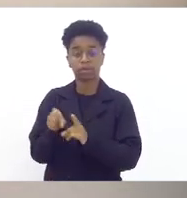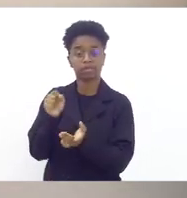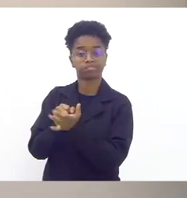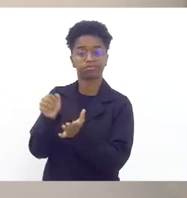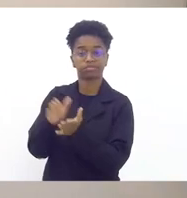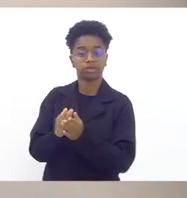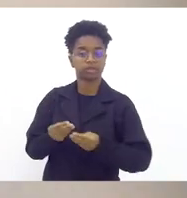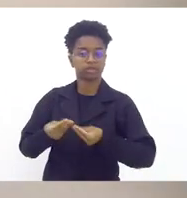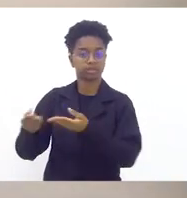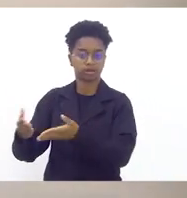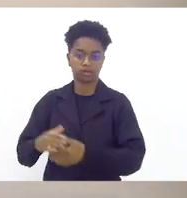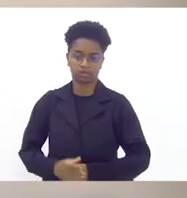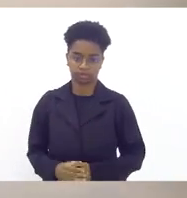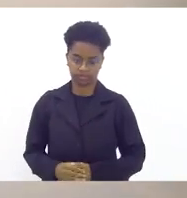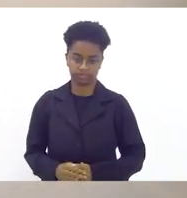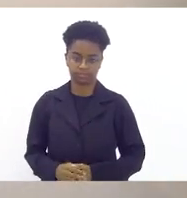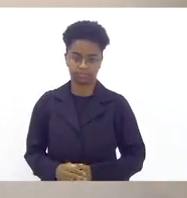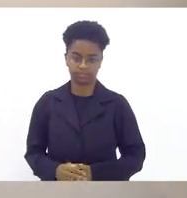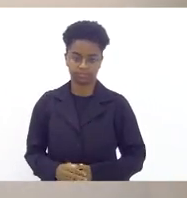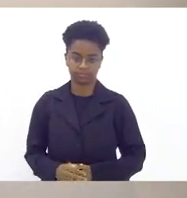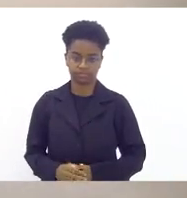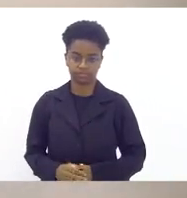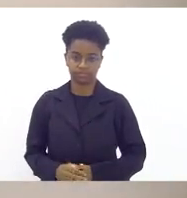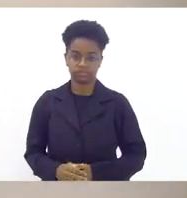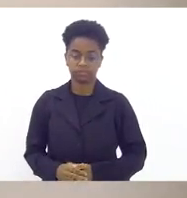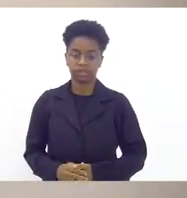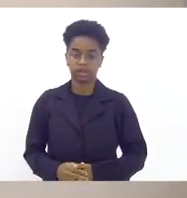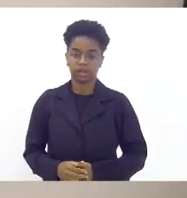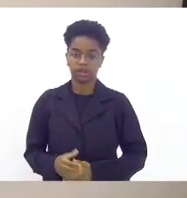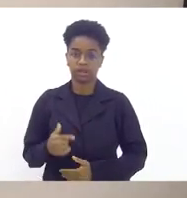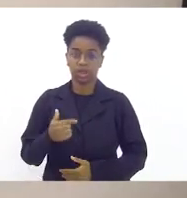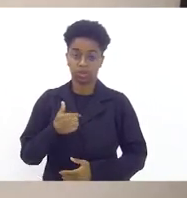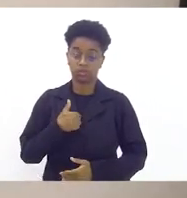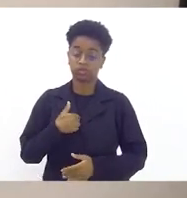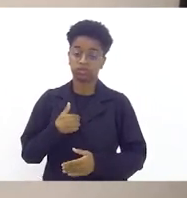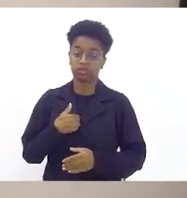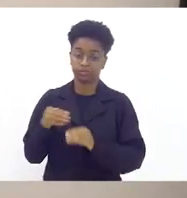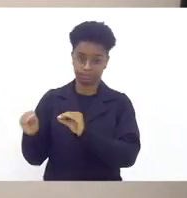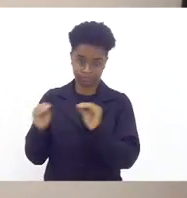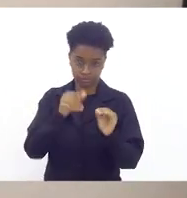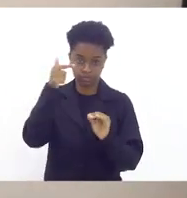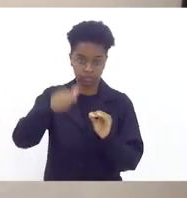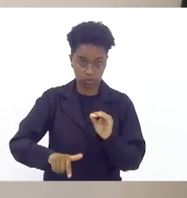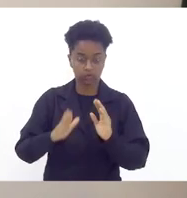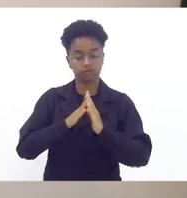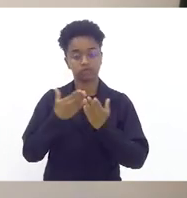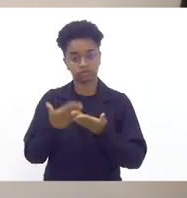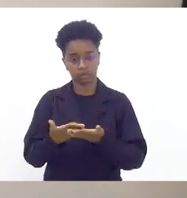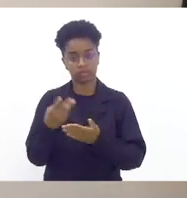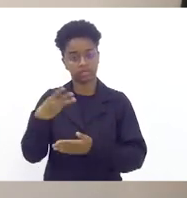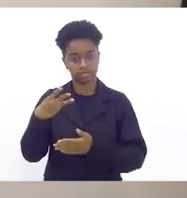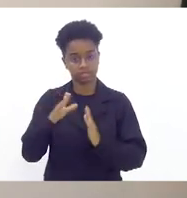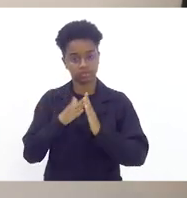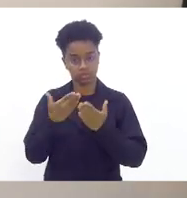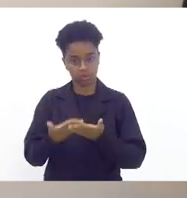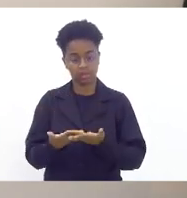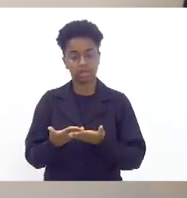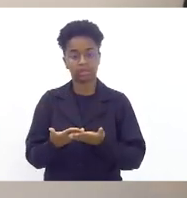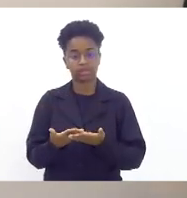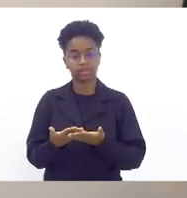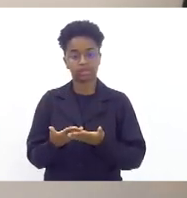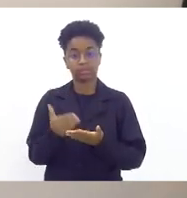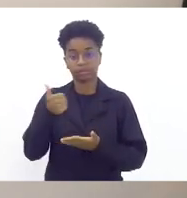em várias situações. Aí eu chego na terceira escola, ele é, no primeiro dia, recebido com